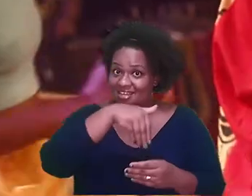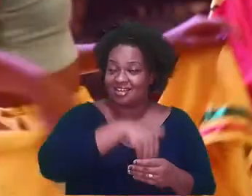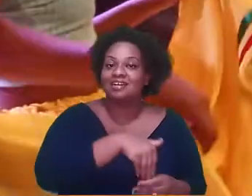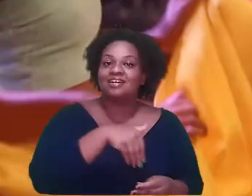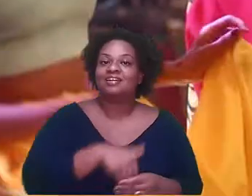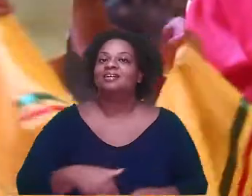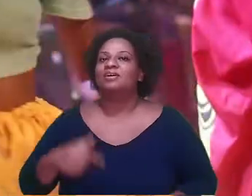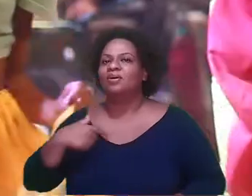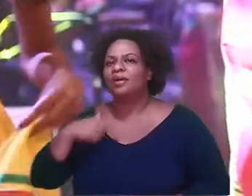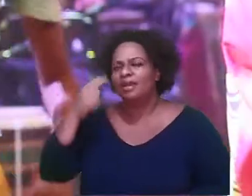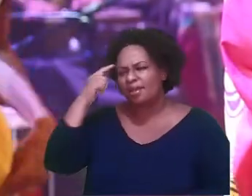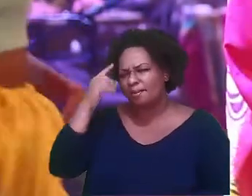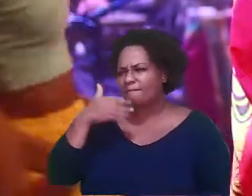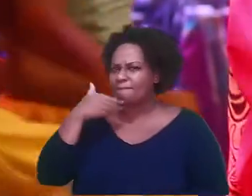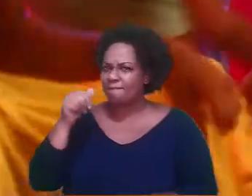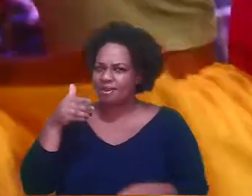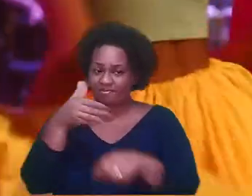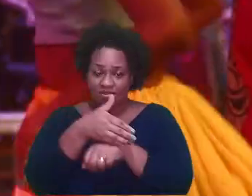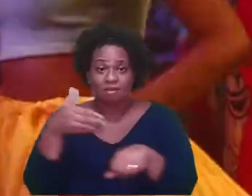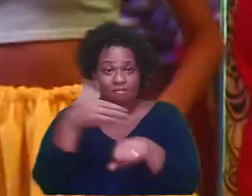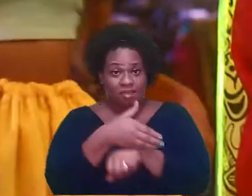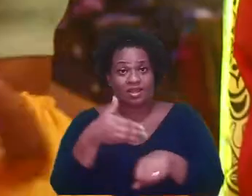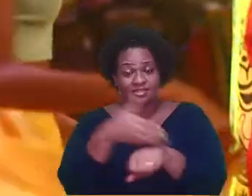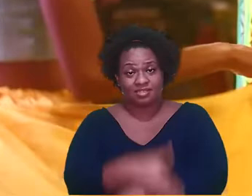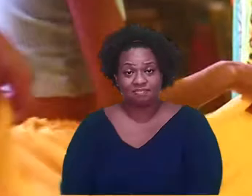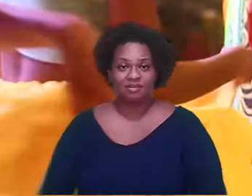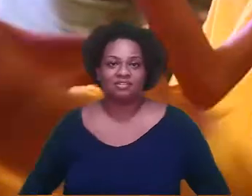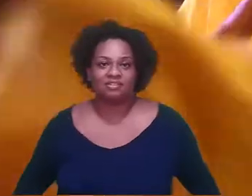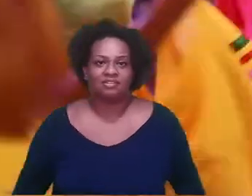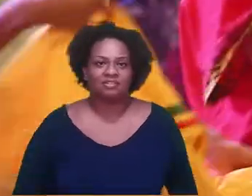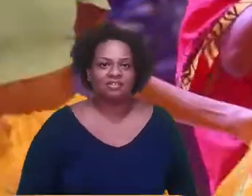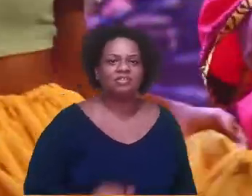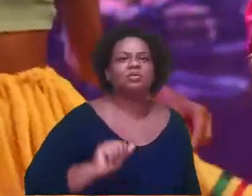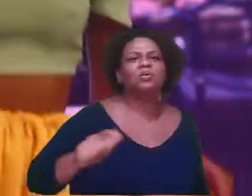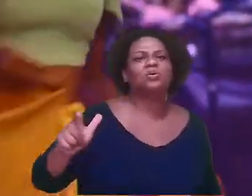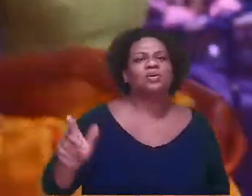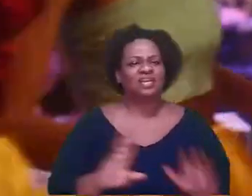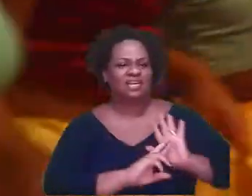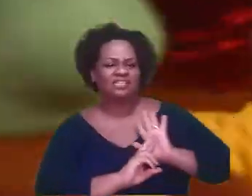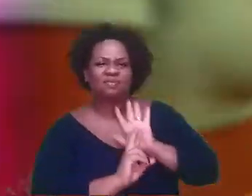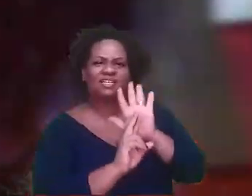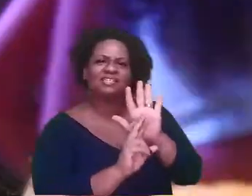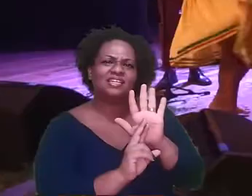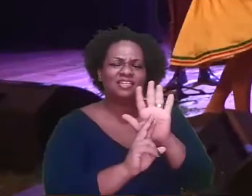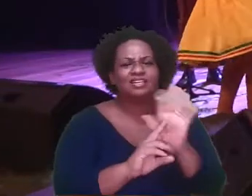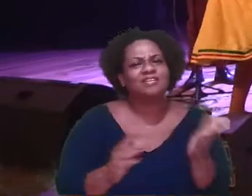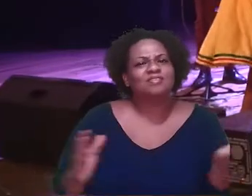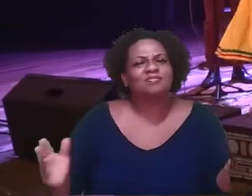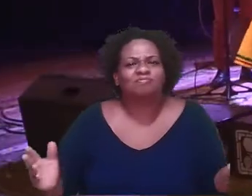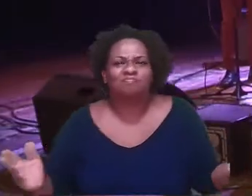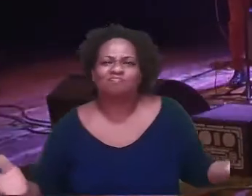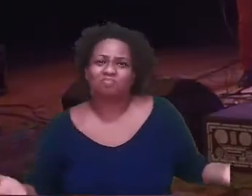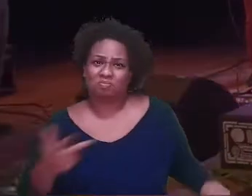hora do pau comer. Que os pastores como representação. Tá na hora do pau comer. Tá na hora do pau comer. Tá